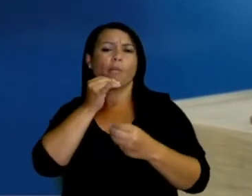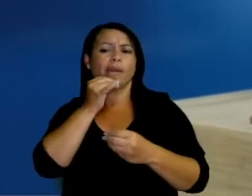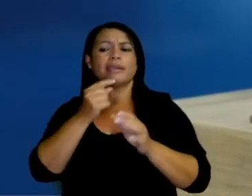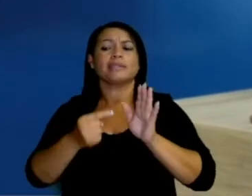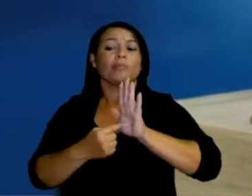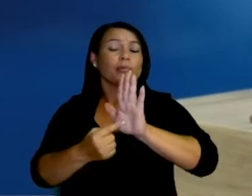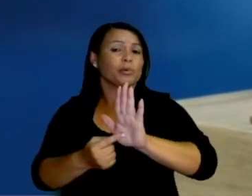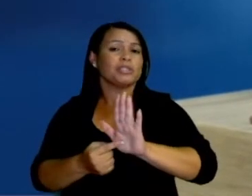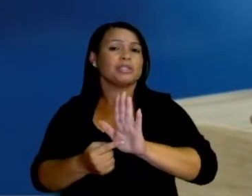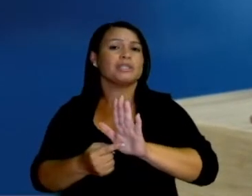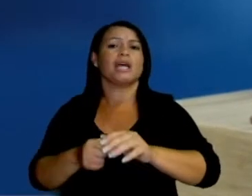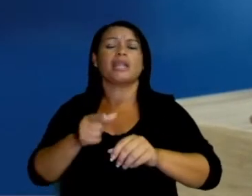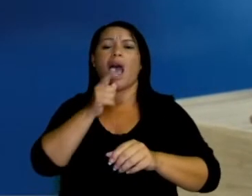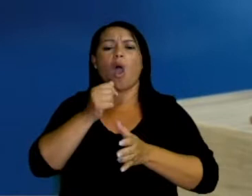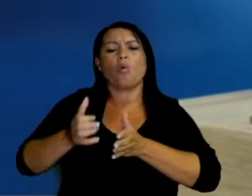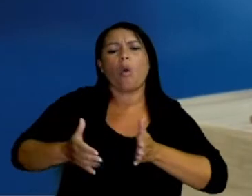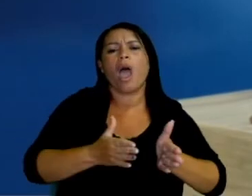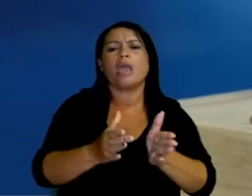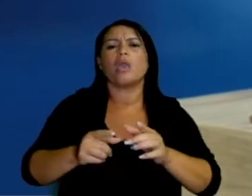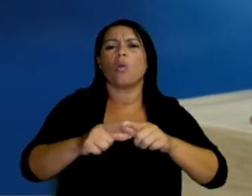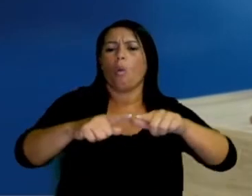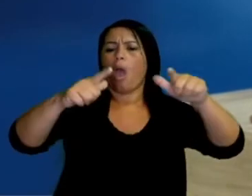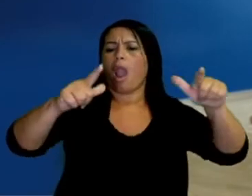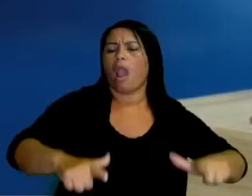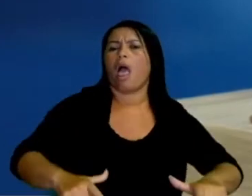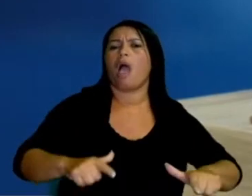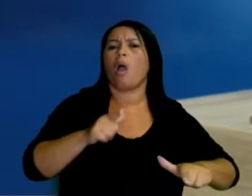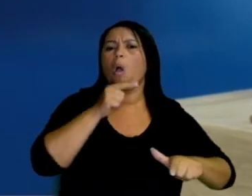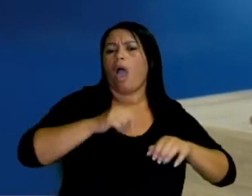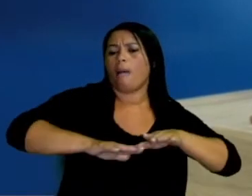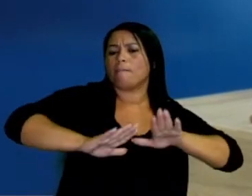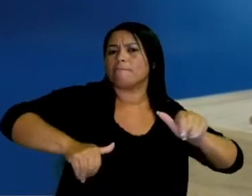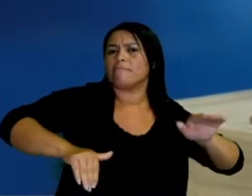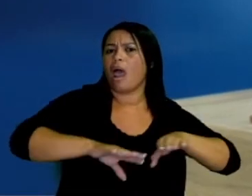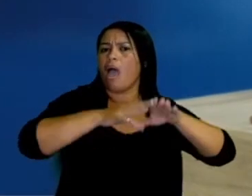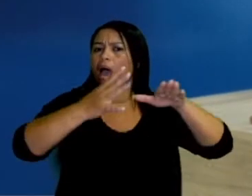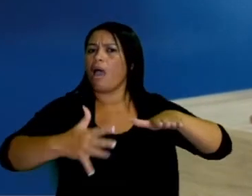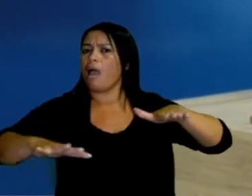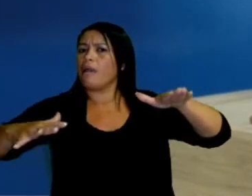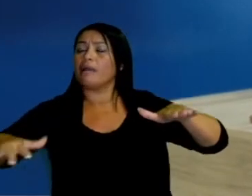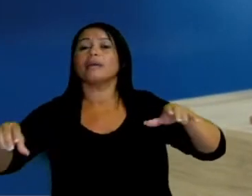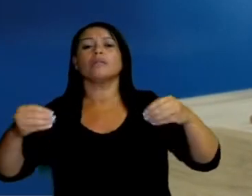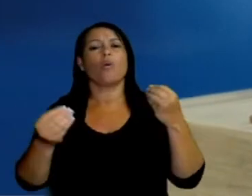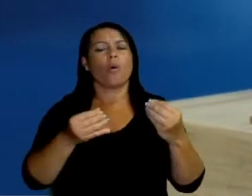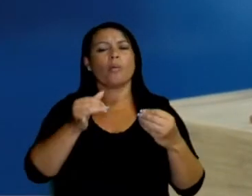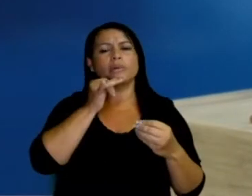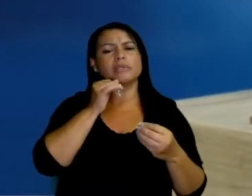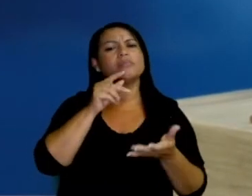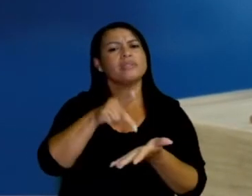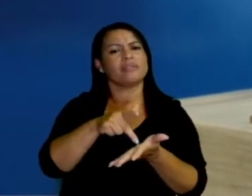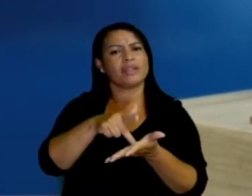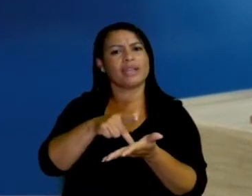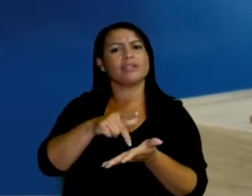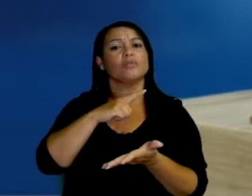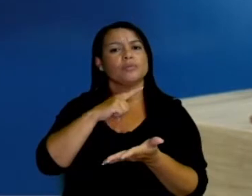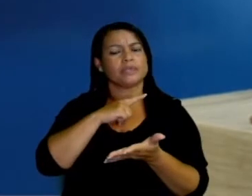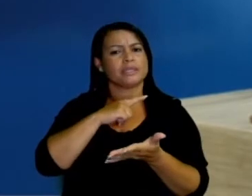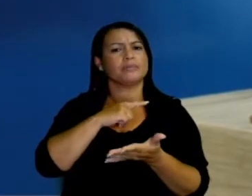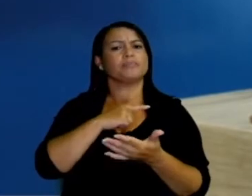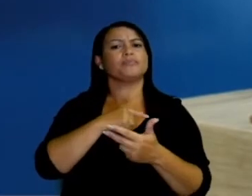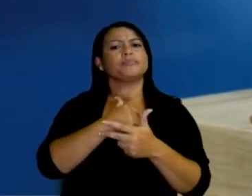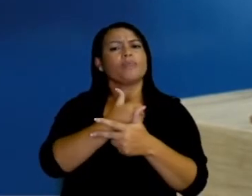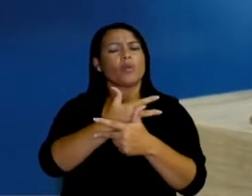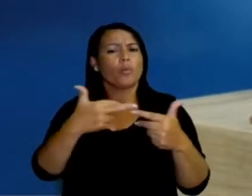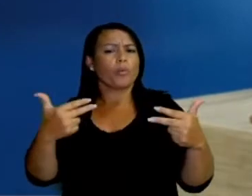associadas a rios, a lagos, a mares, né? Então, na verdade, a gente vai ter aí situações que